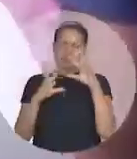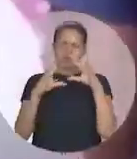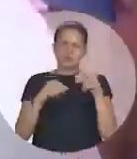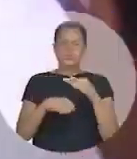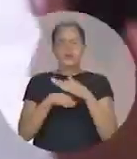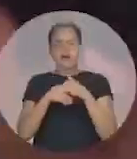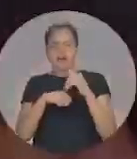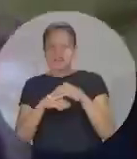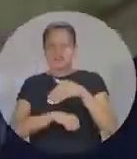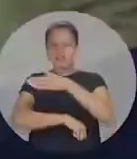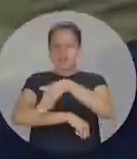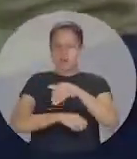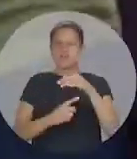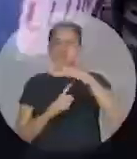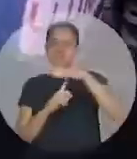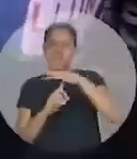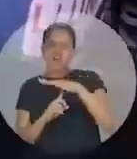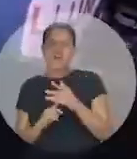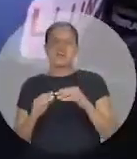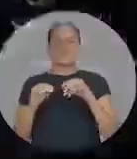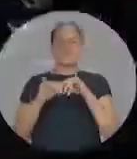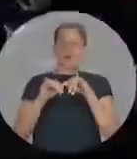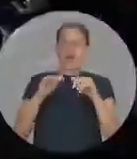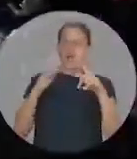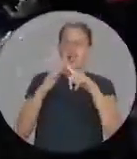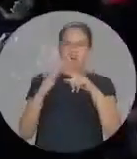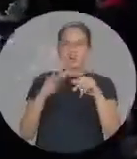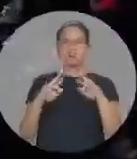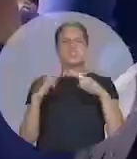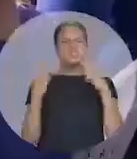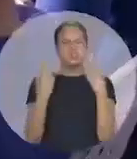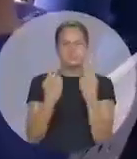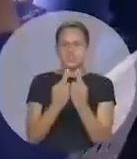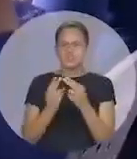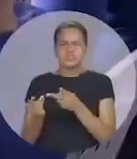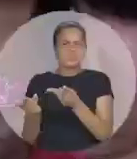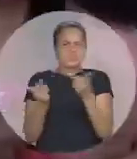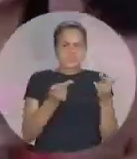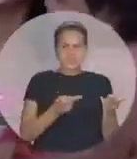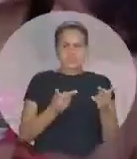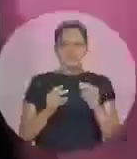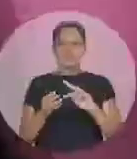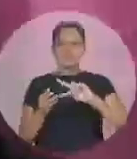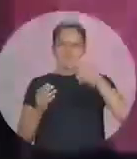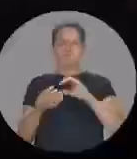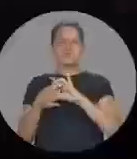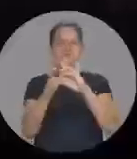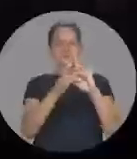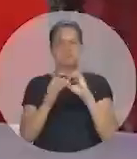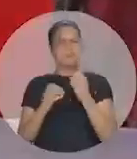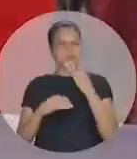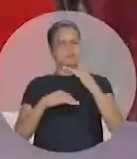carinho que recebi nas ruas, nas feiras, nos comércios, nas reuniões, nas visitas, multiplicando a corrente do